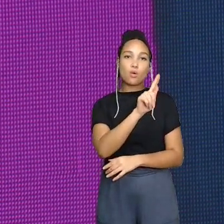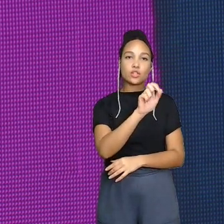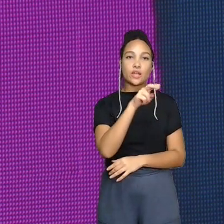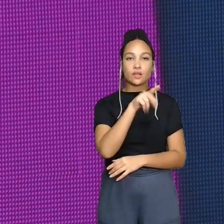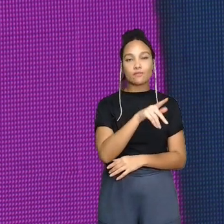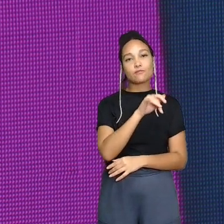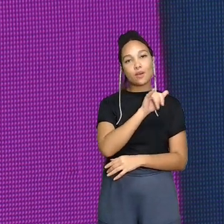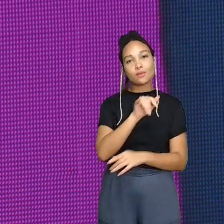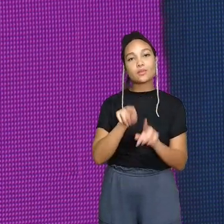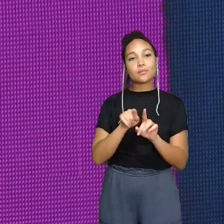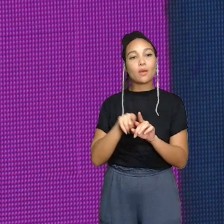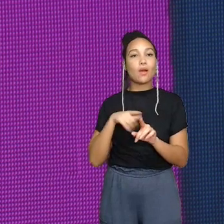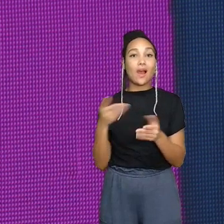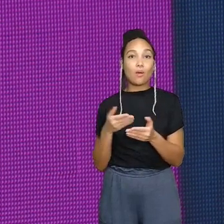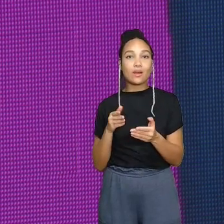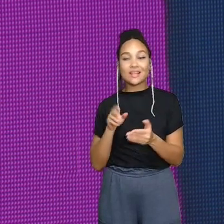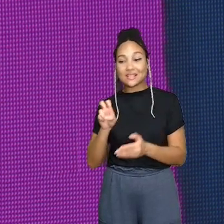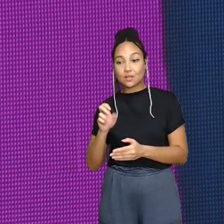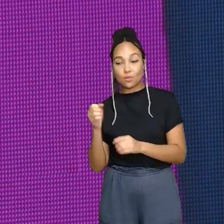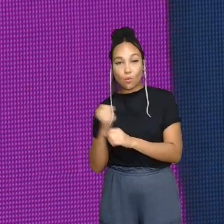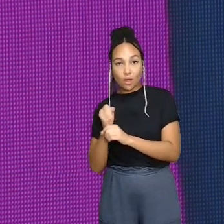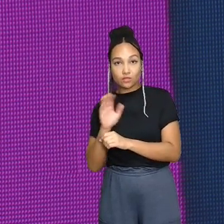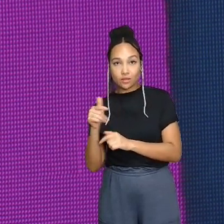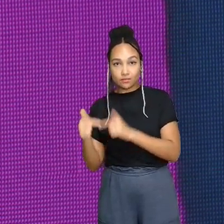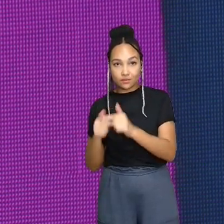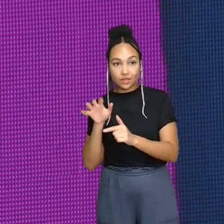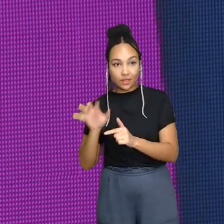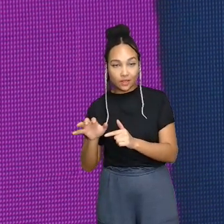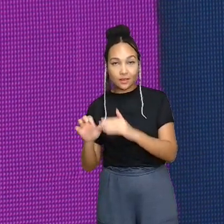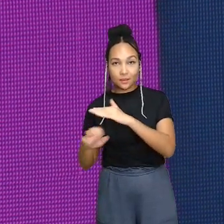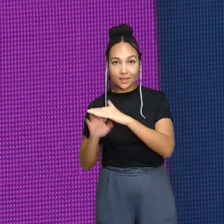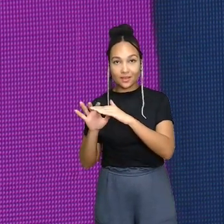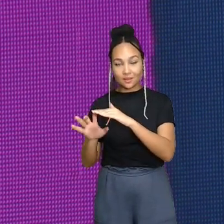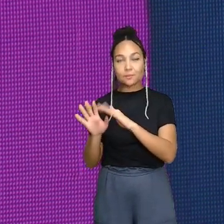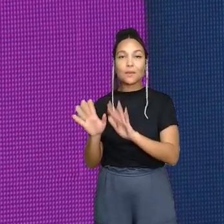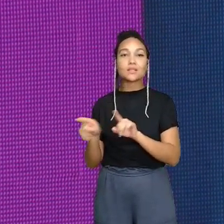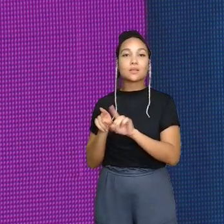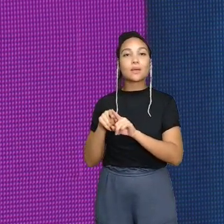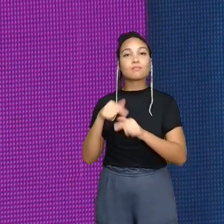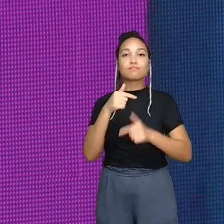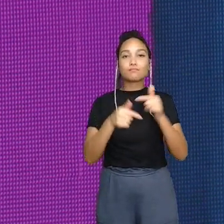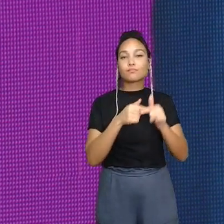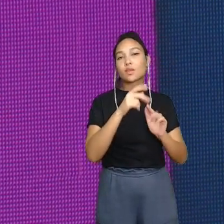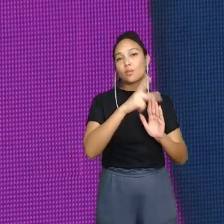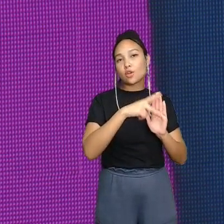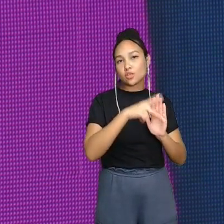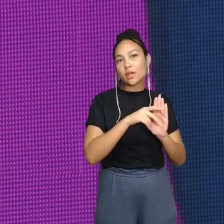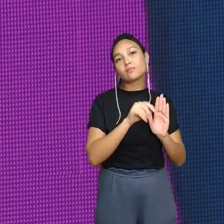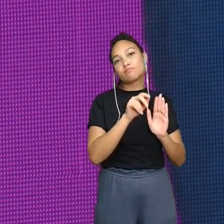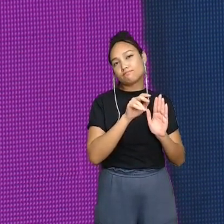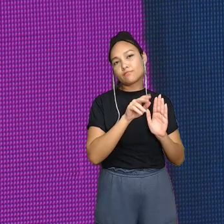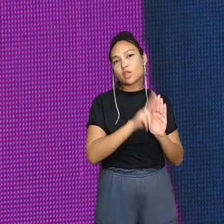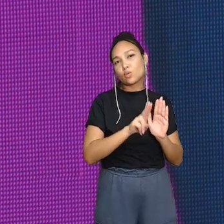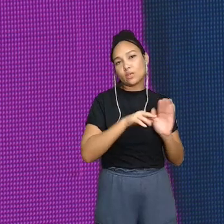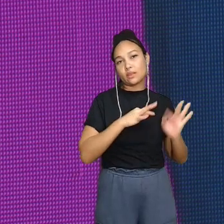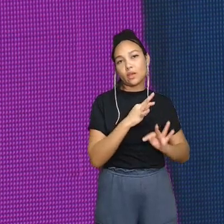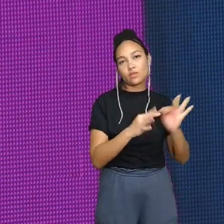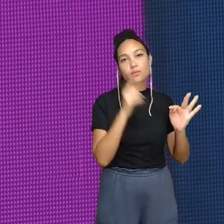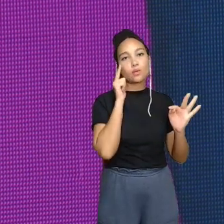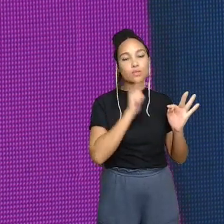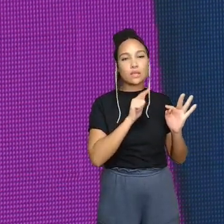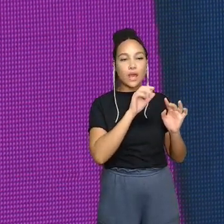5 anos trabalho com blockchain, mas também atuo em projetos que usam tecnologia para mudar o contexto